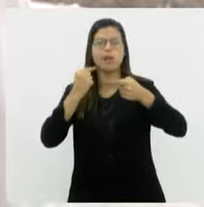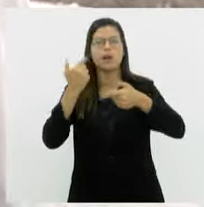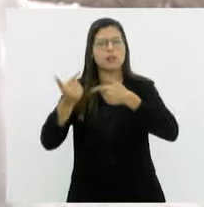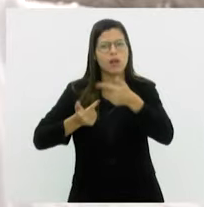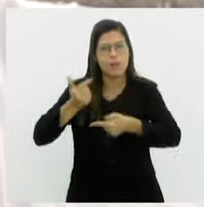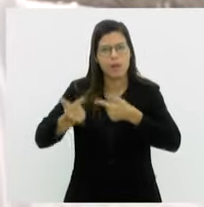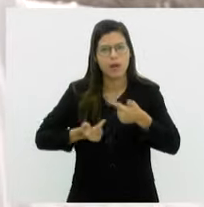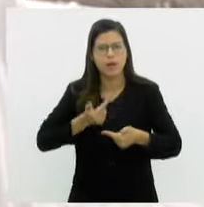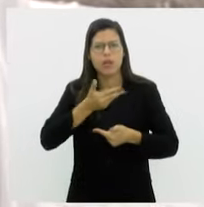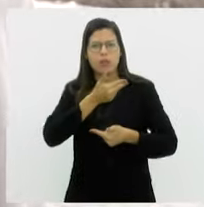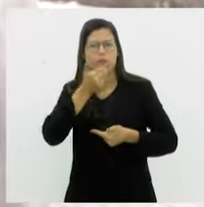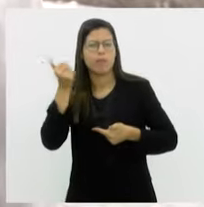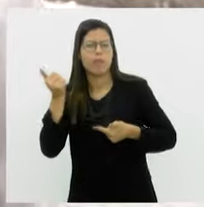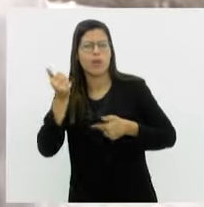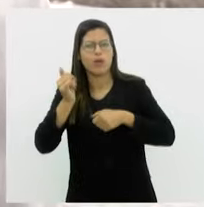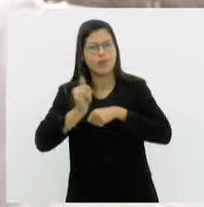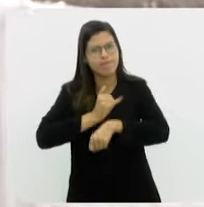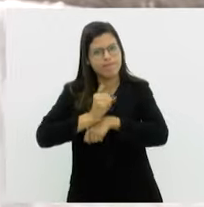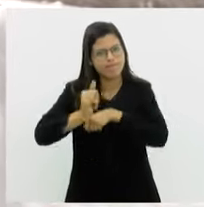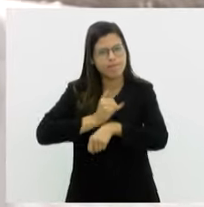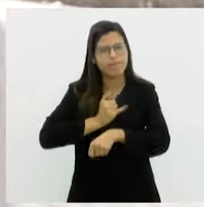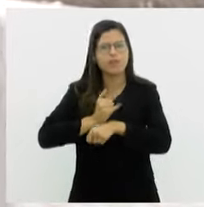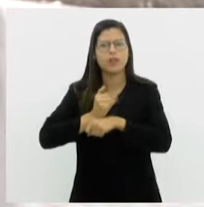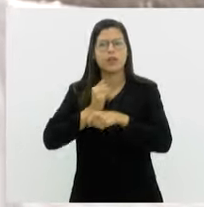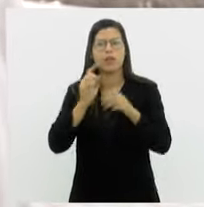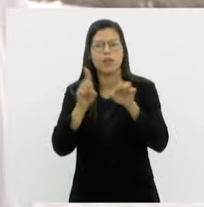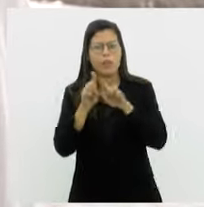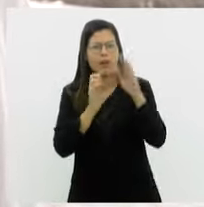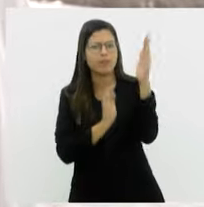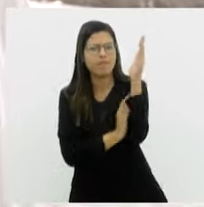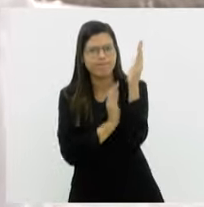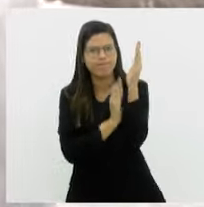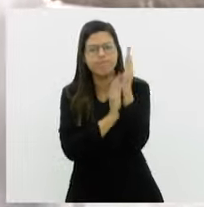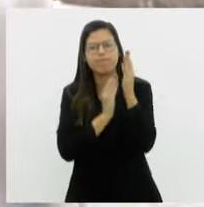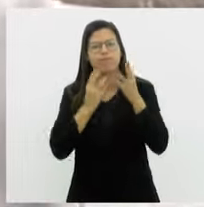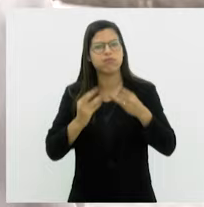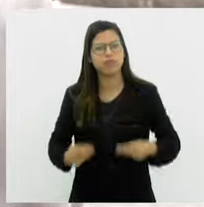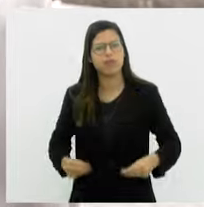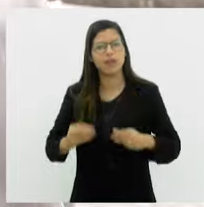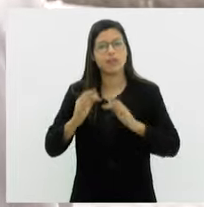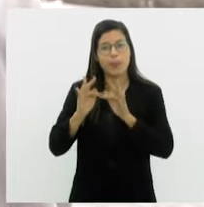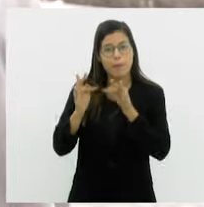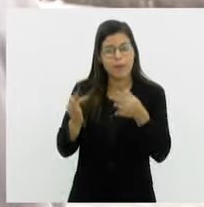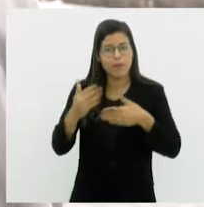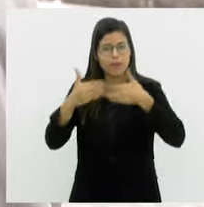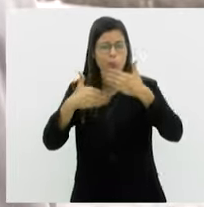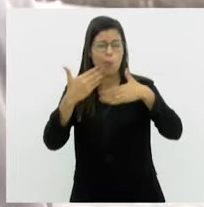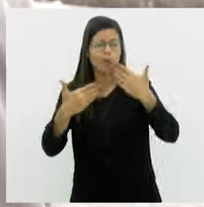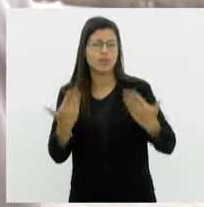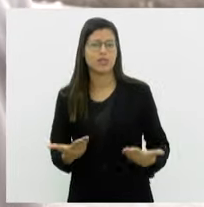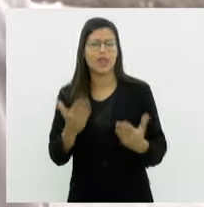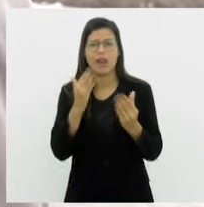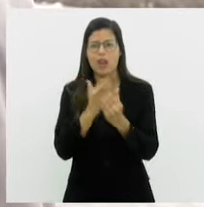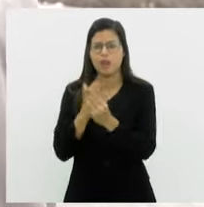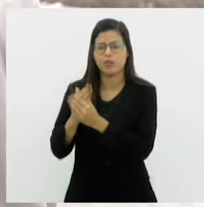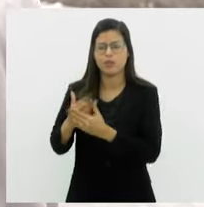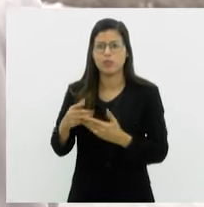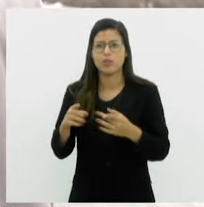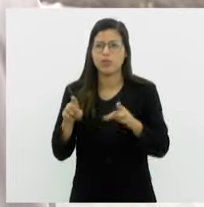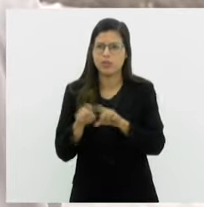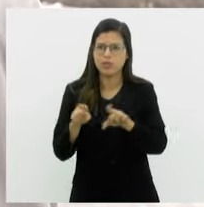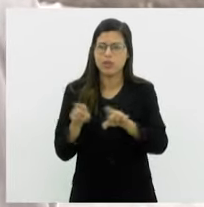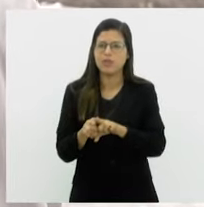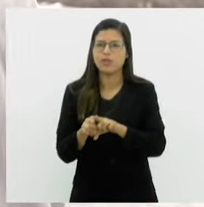melhorando métodos internos, desburocratizando, simplificando o processo, modernizando a máquina pública. É isso